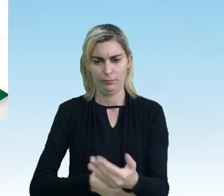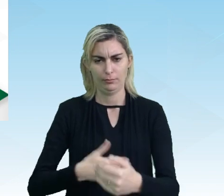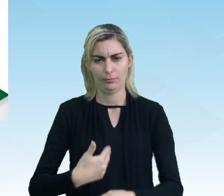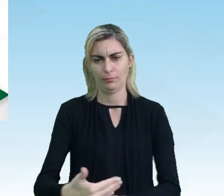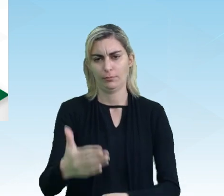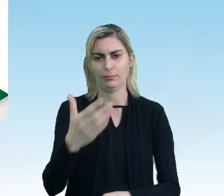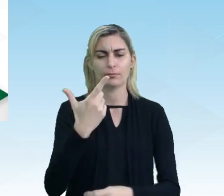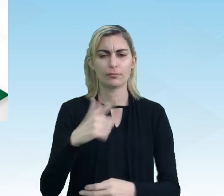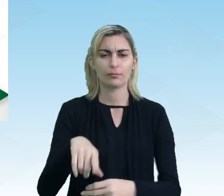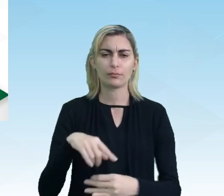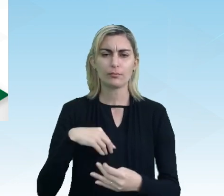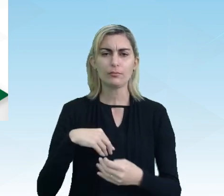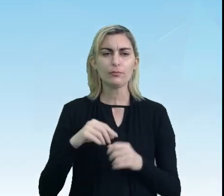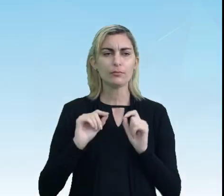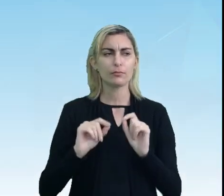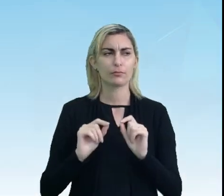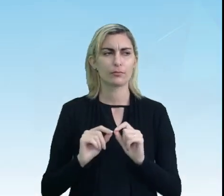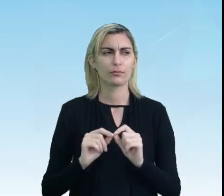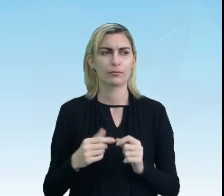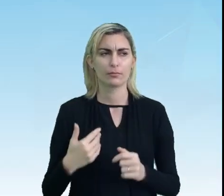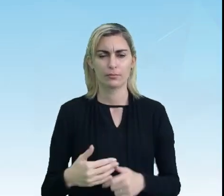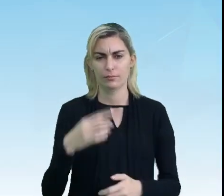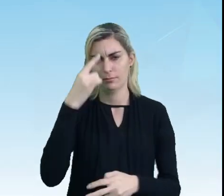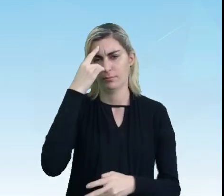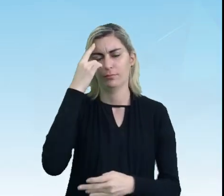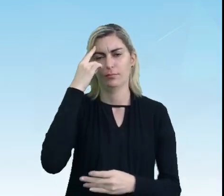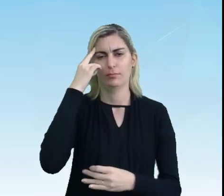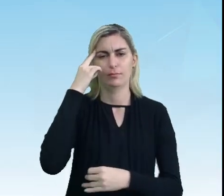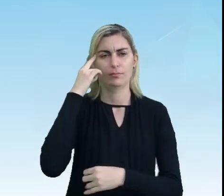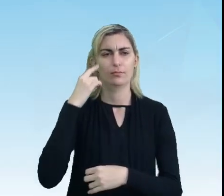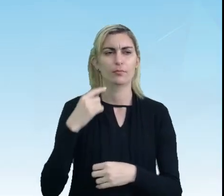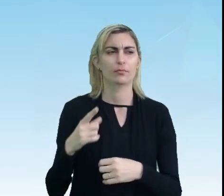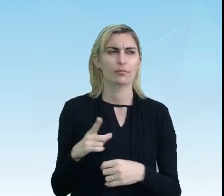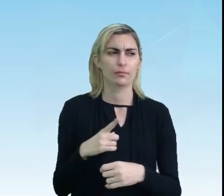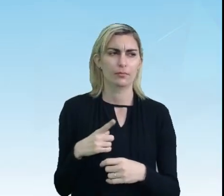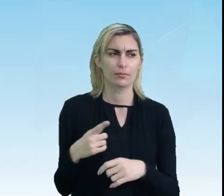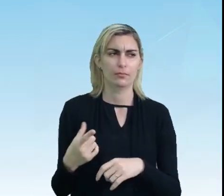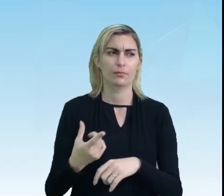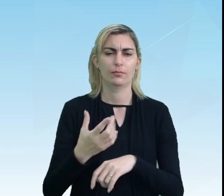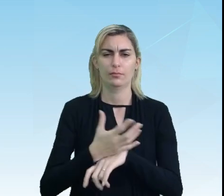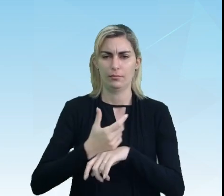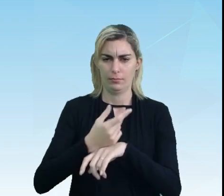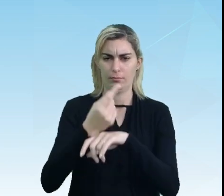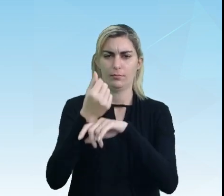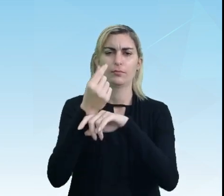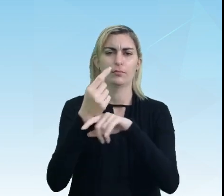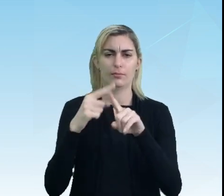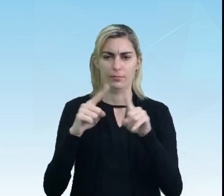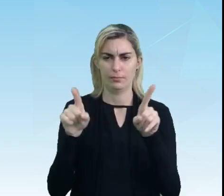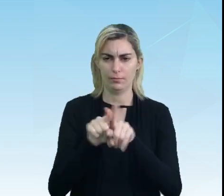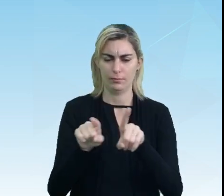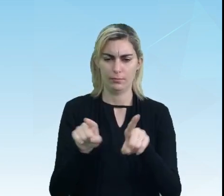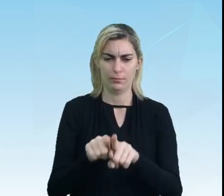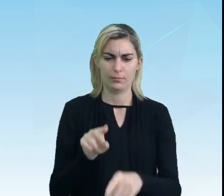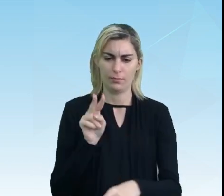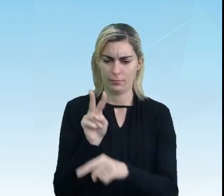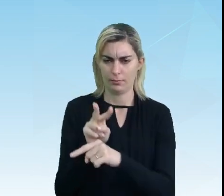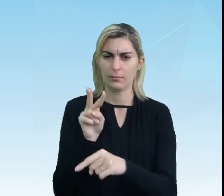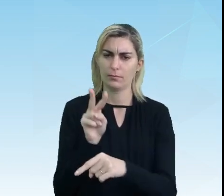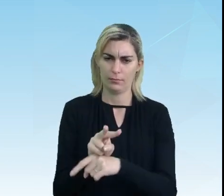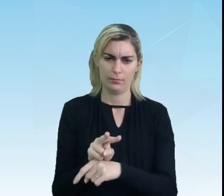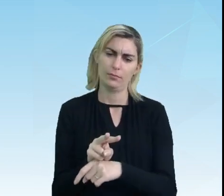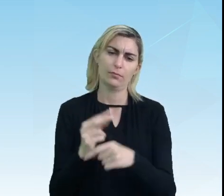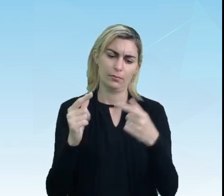E o resto fica o quê? Vamos pensar direitinho, né? Tem que ser um capitalismo, mas também tem que ter uma preservação